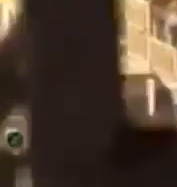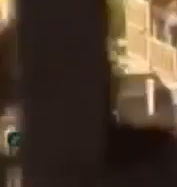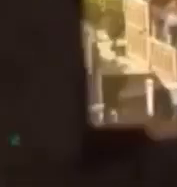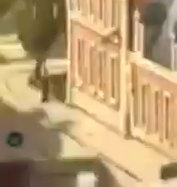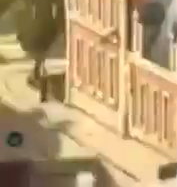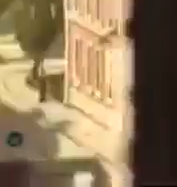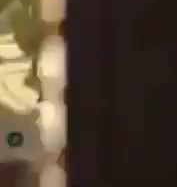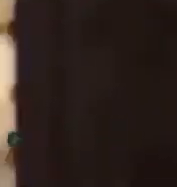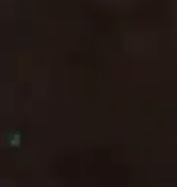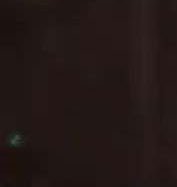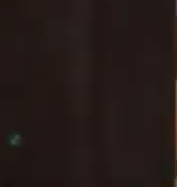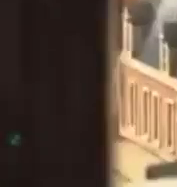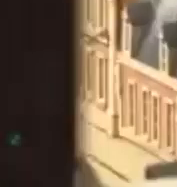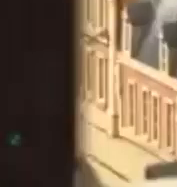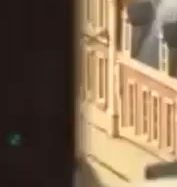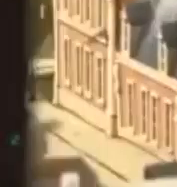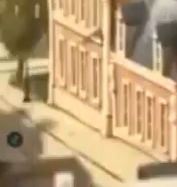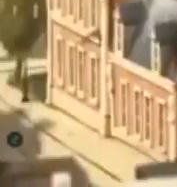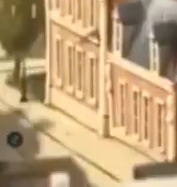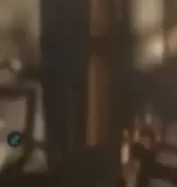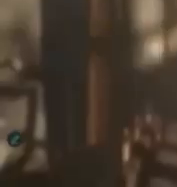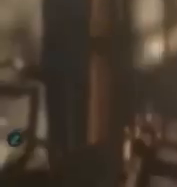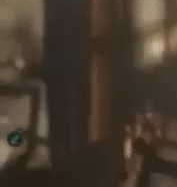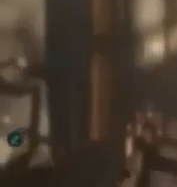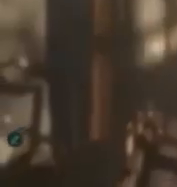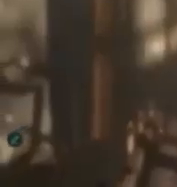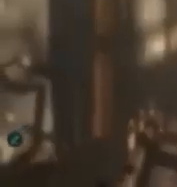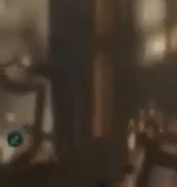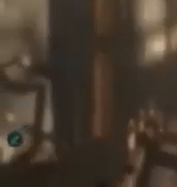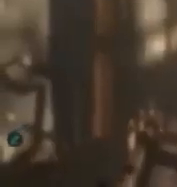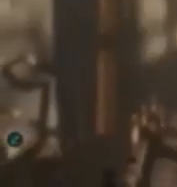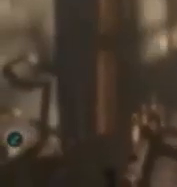Every minute means a day.